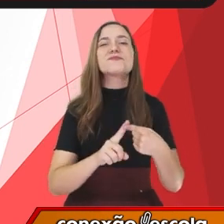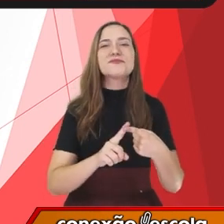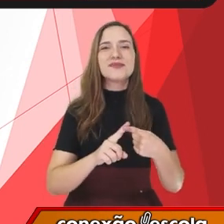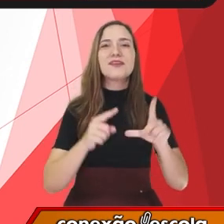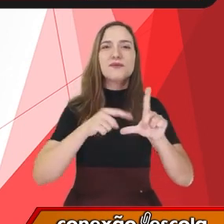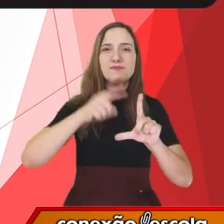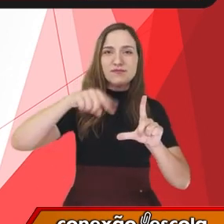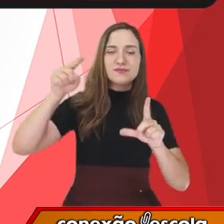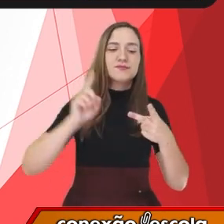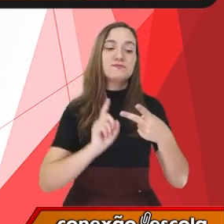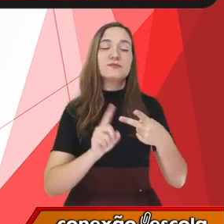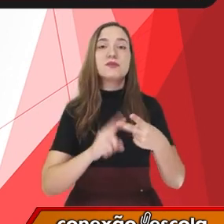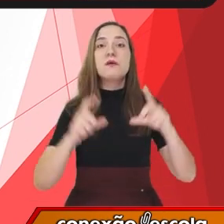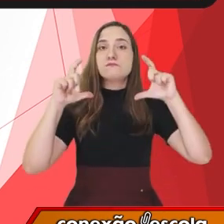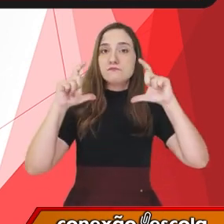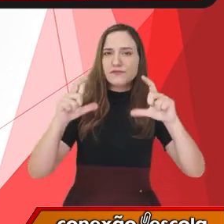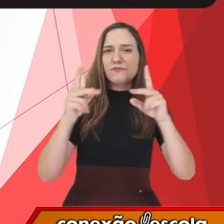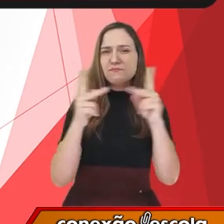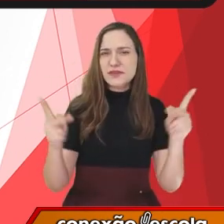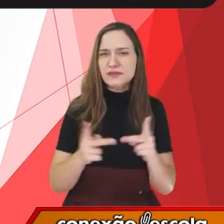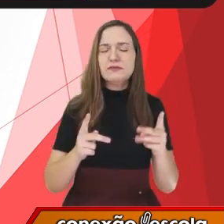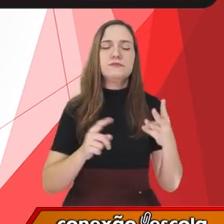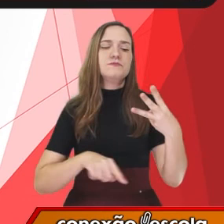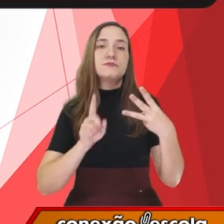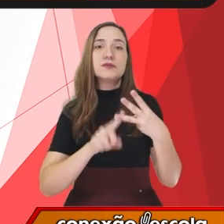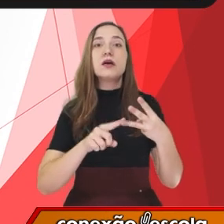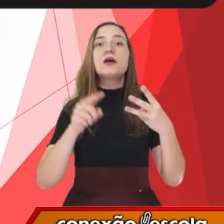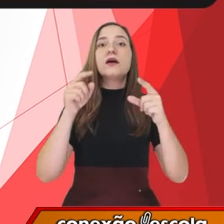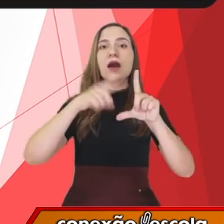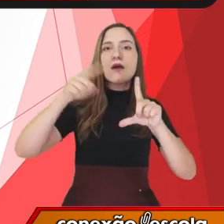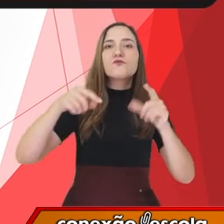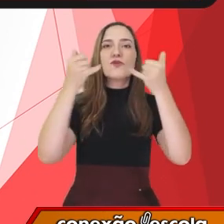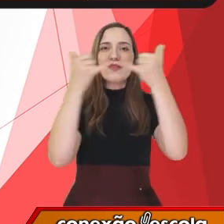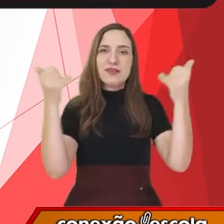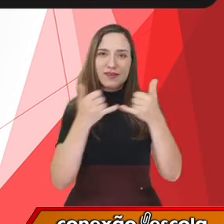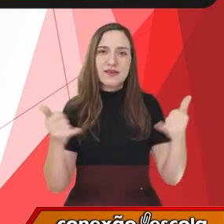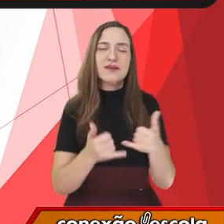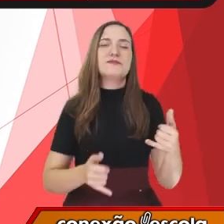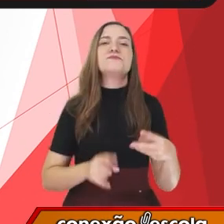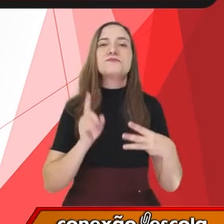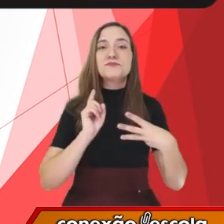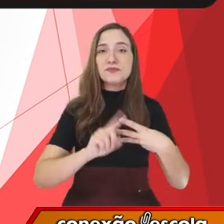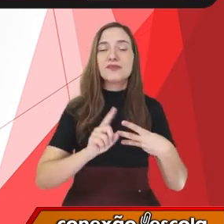ou pizza, o gráfico de linha e também o gráfico de barras.